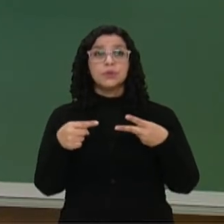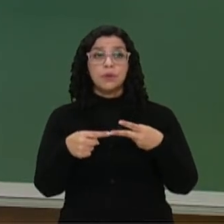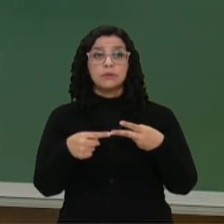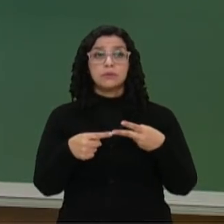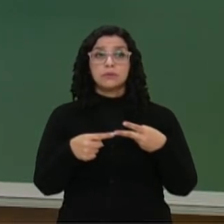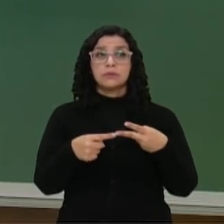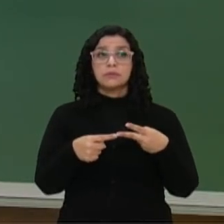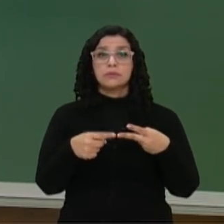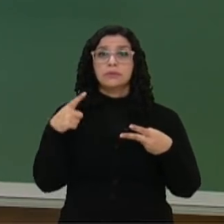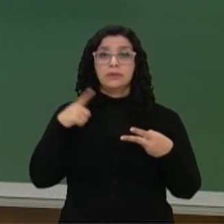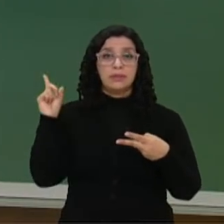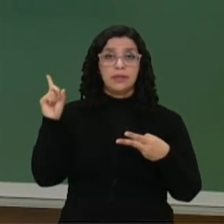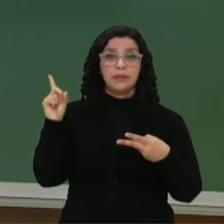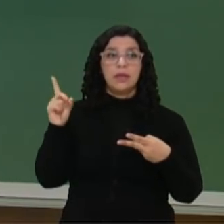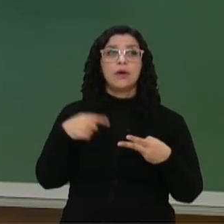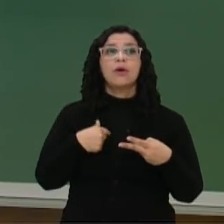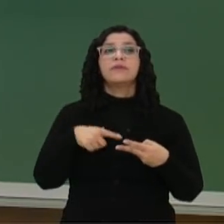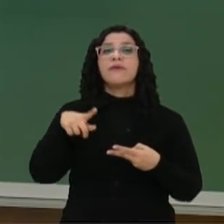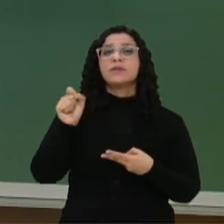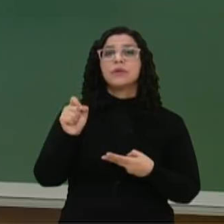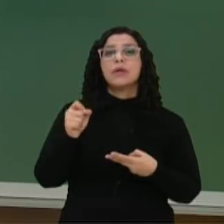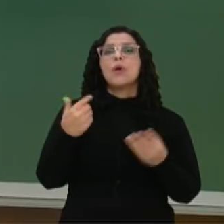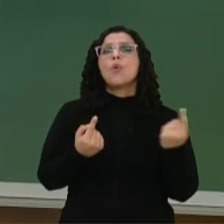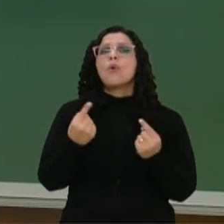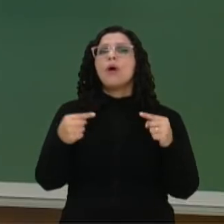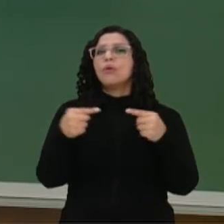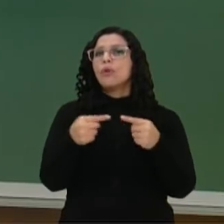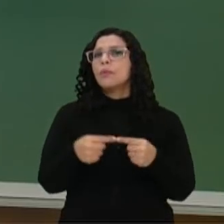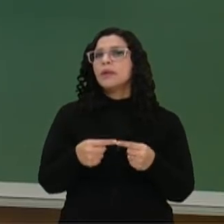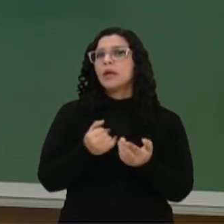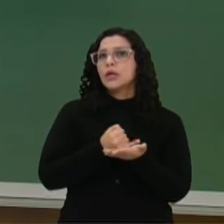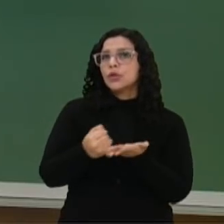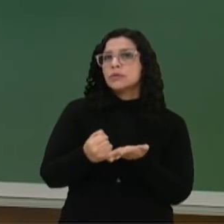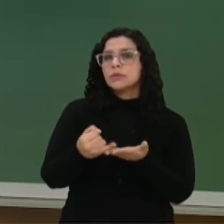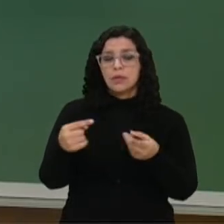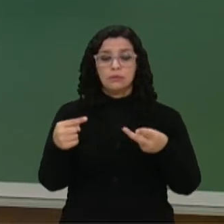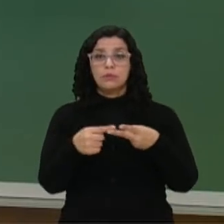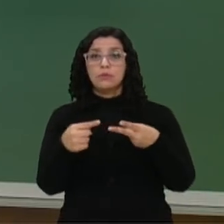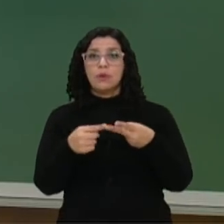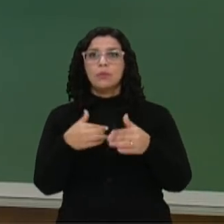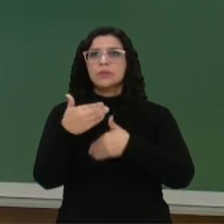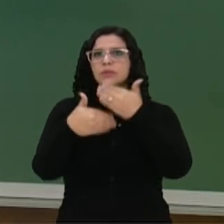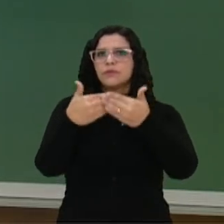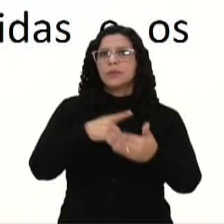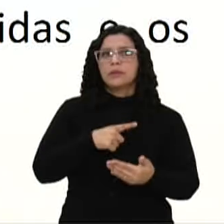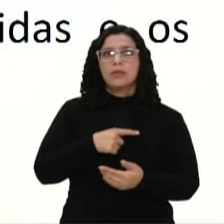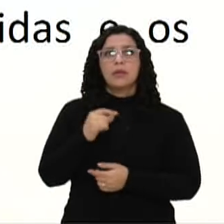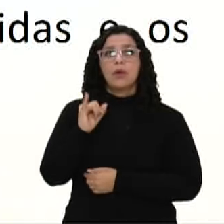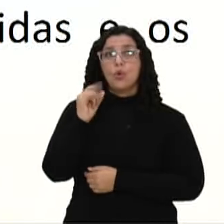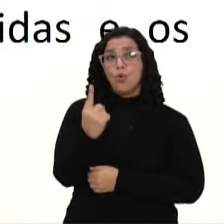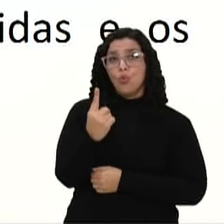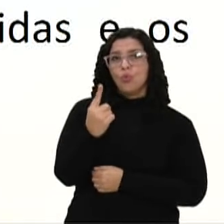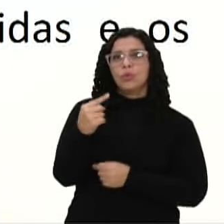aí. Indique a introdução e o desenvolvimento. Na introdução você deve colocar o 1 aí, pensar em número